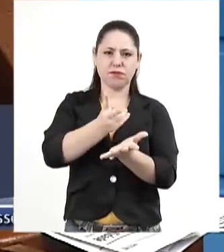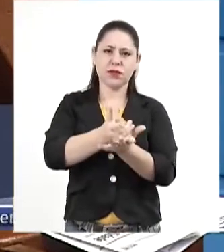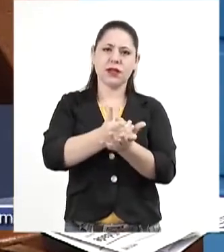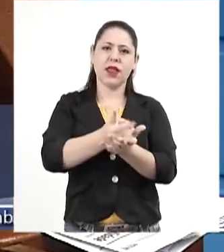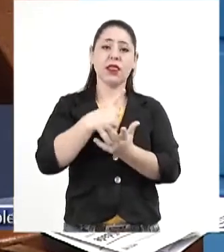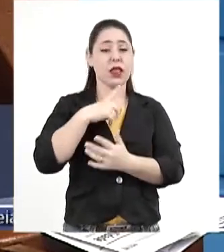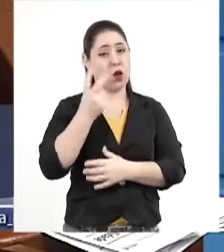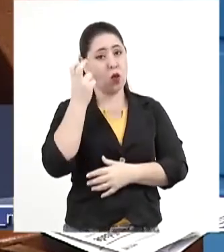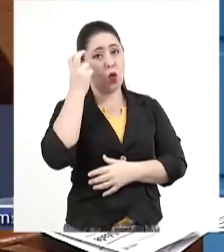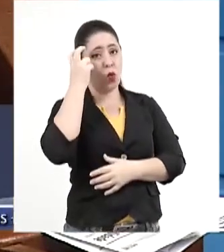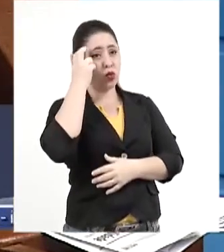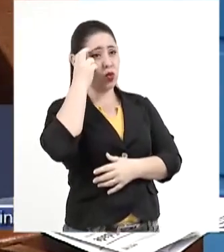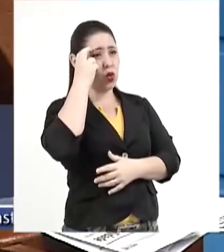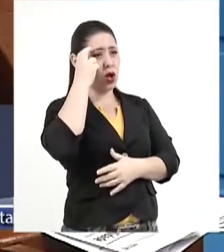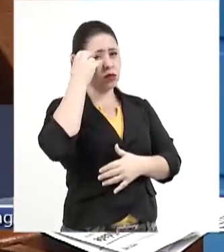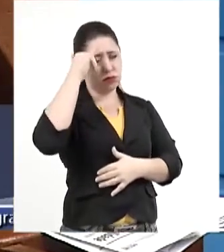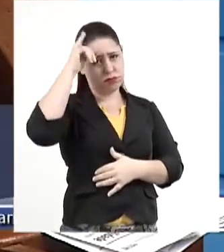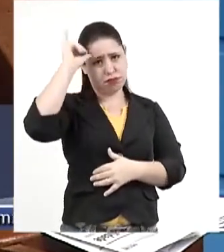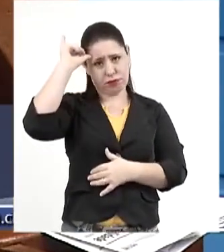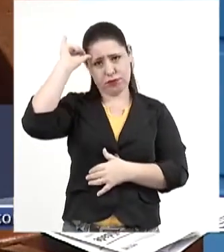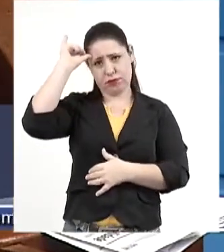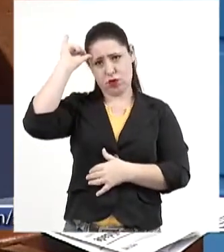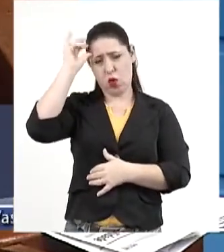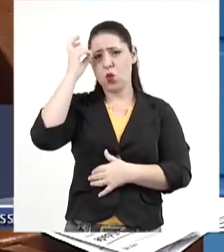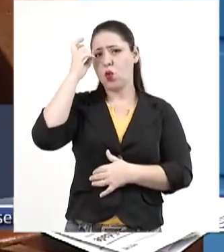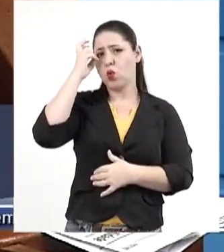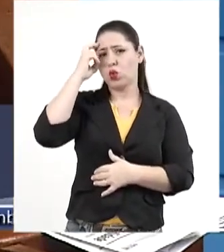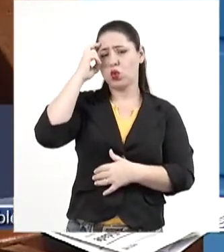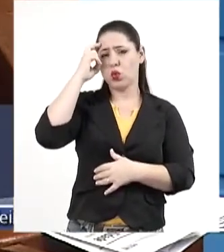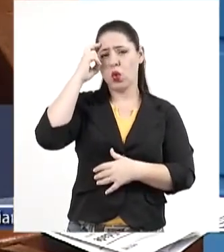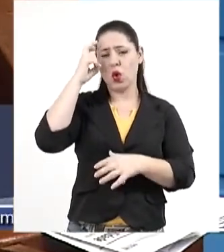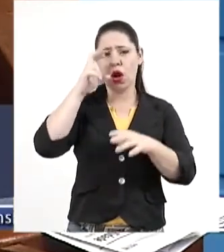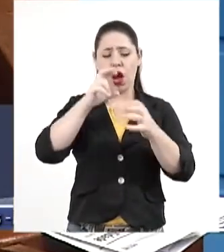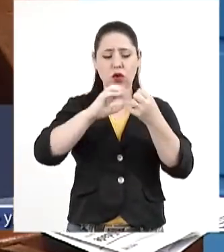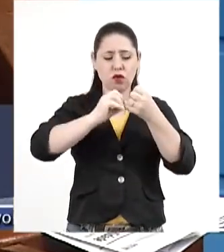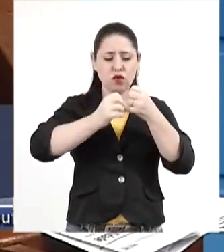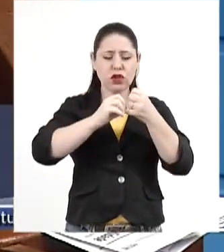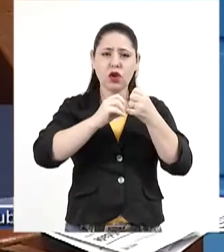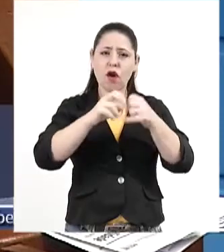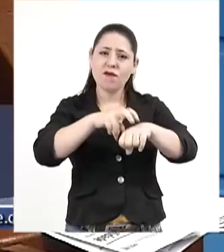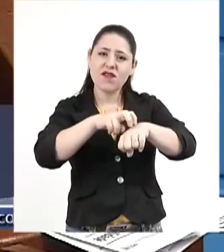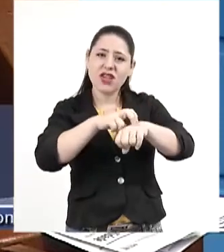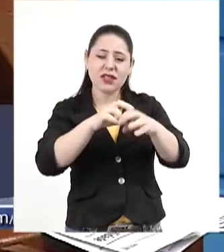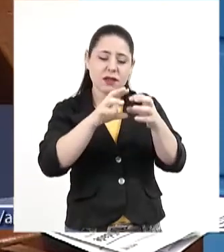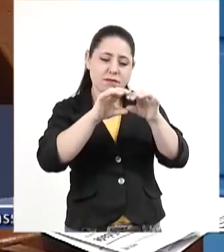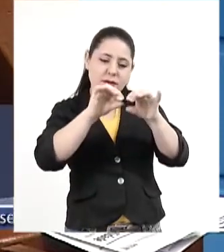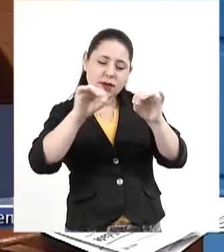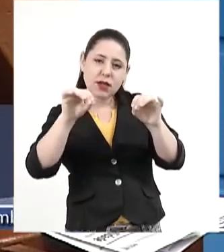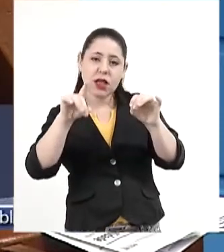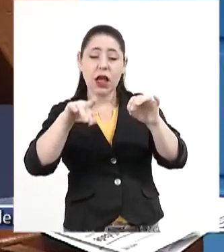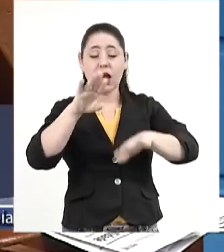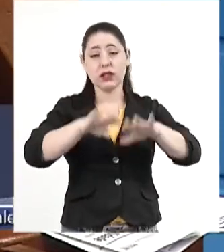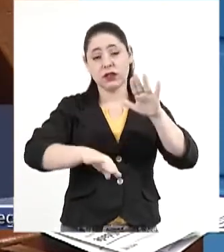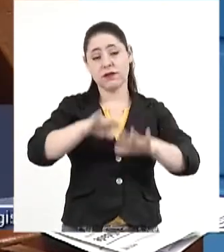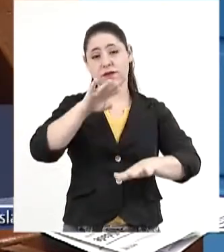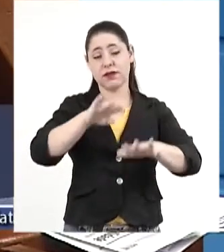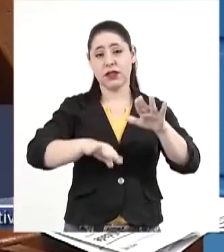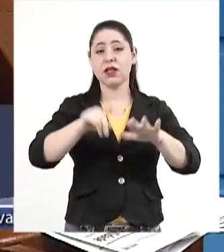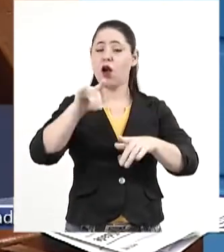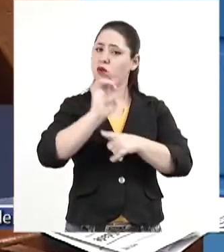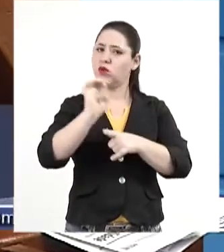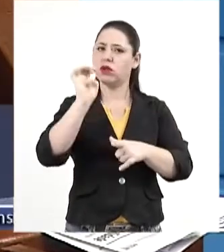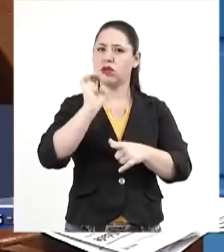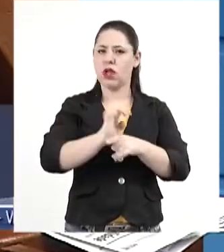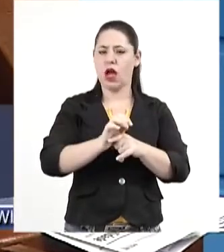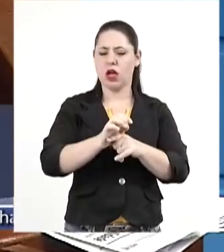tem a cultura do boi, a cultura da soja, do agronegócio, que muitas vezes é um estado